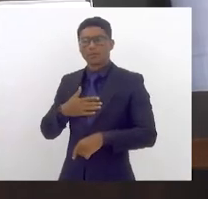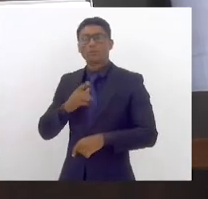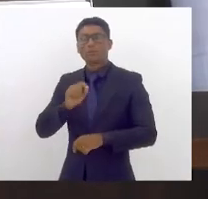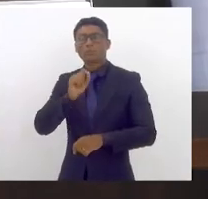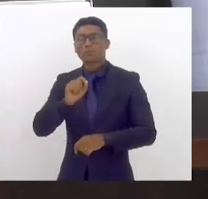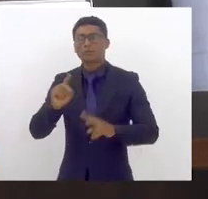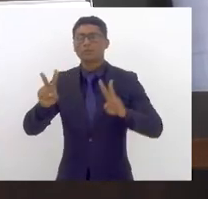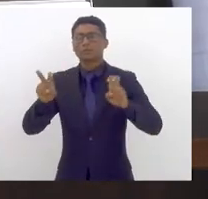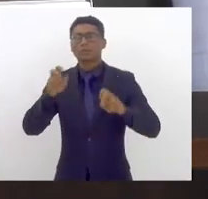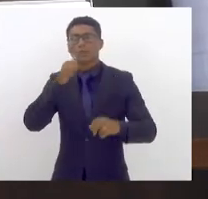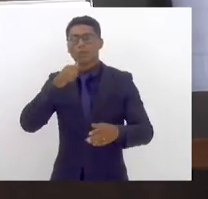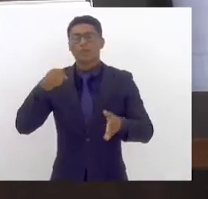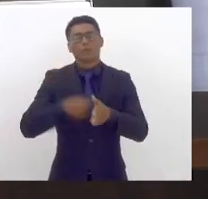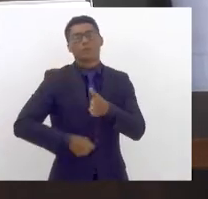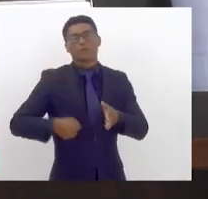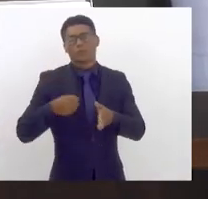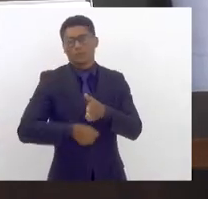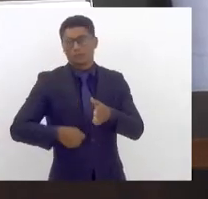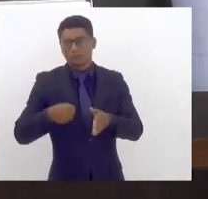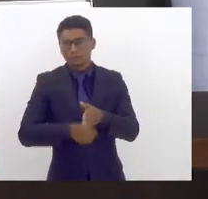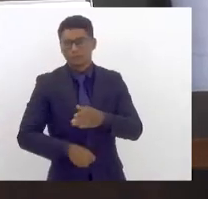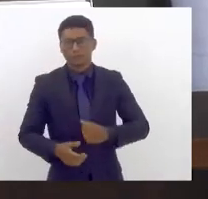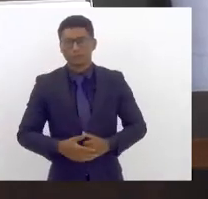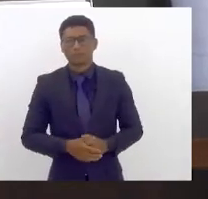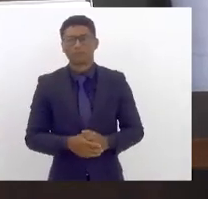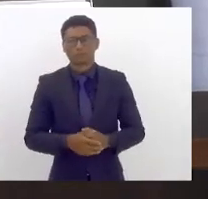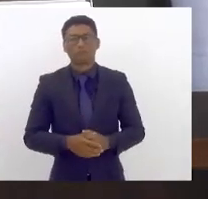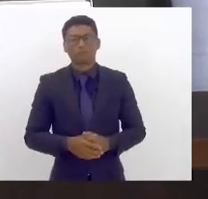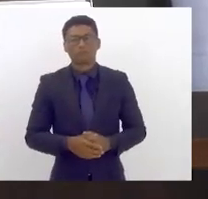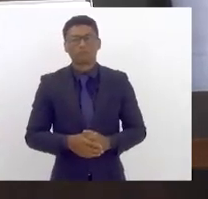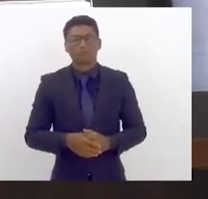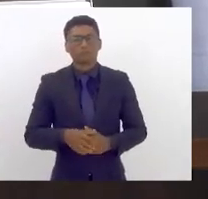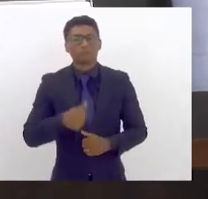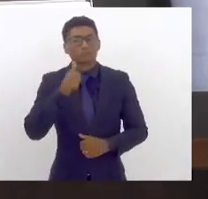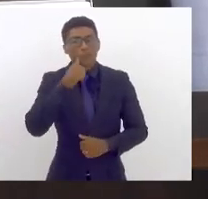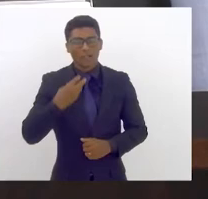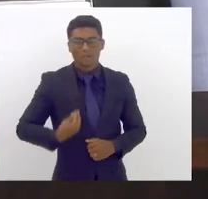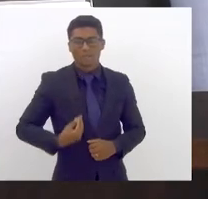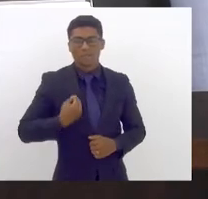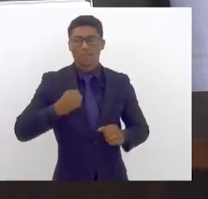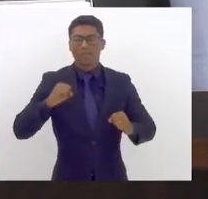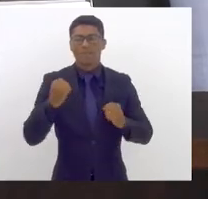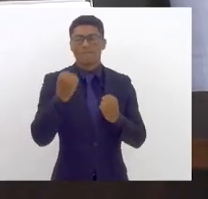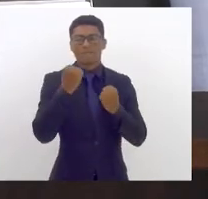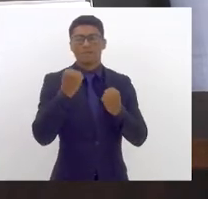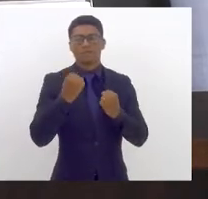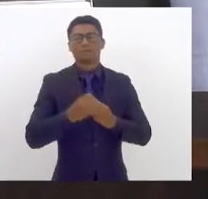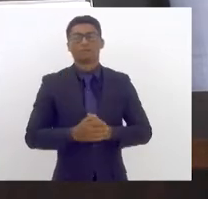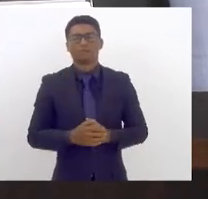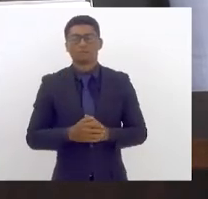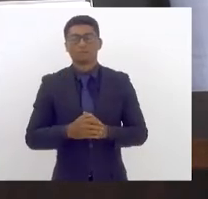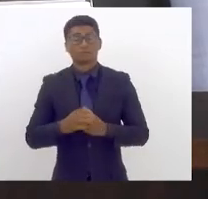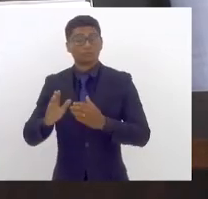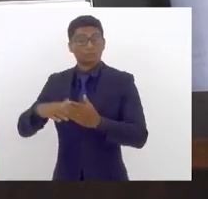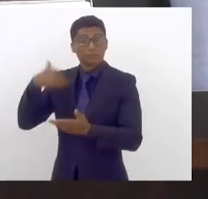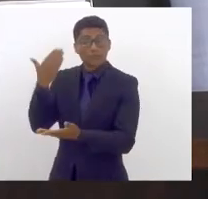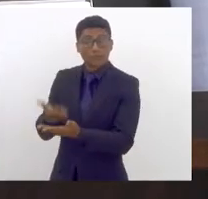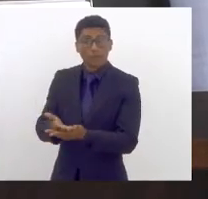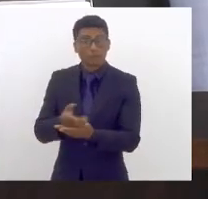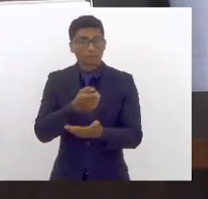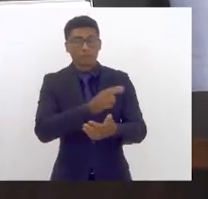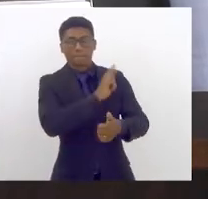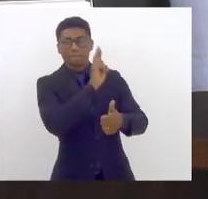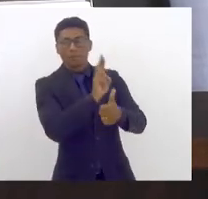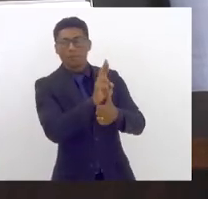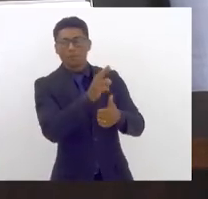com a luta intransigente em defesa da vida das mulheres então sigamos aqui até agora o procurador-geral